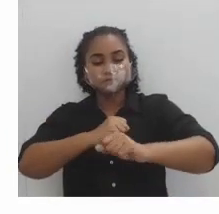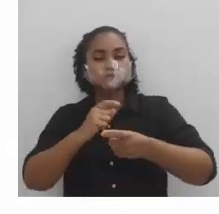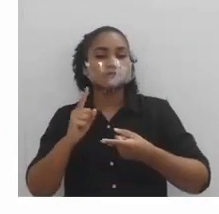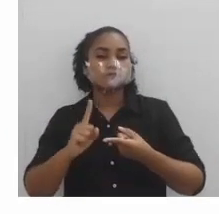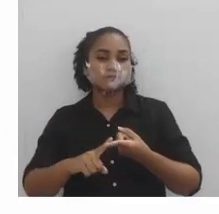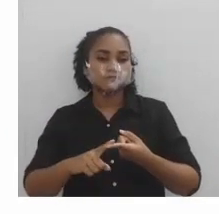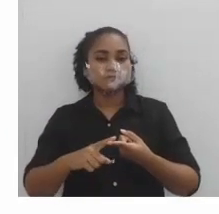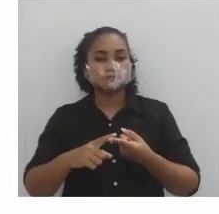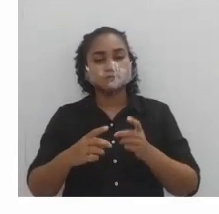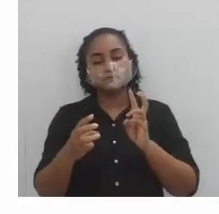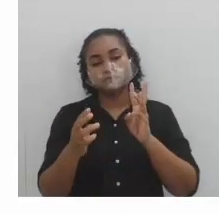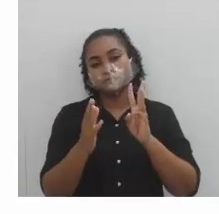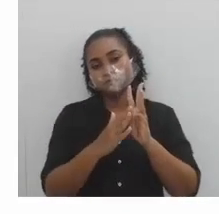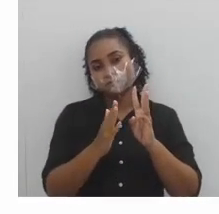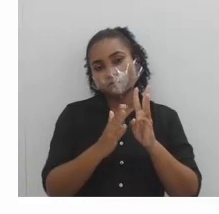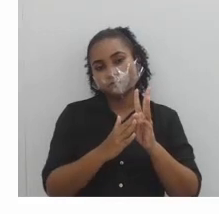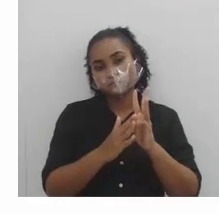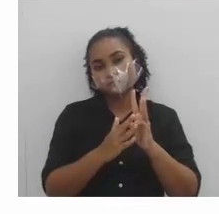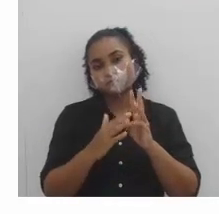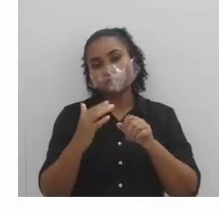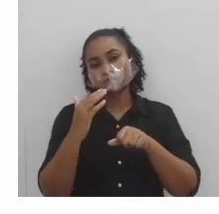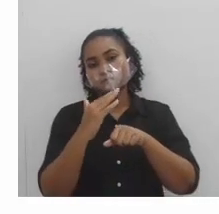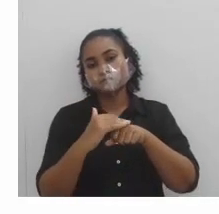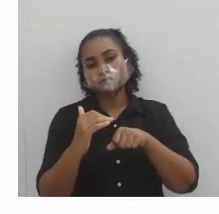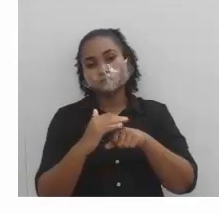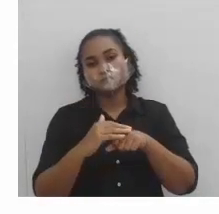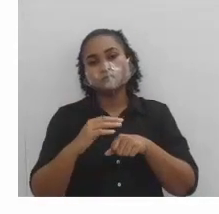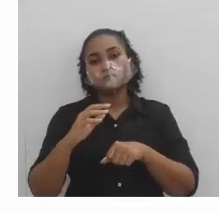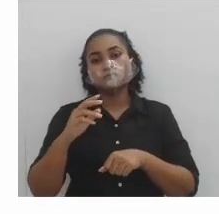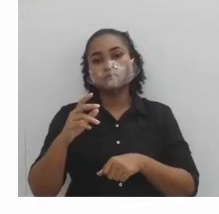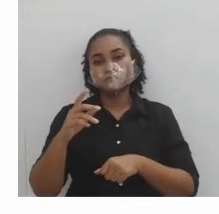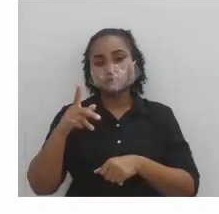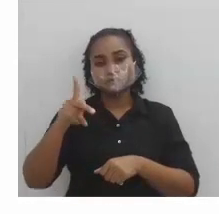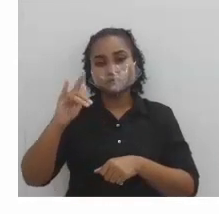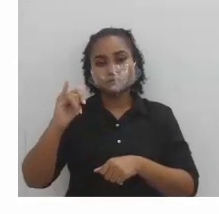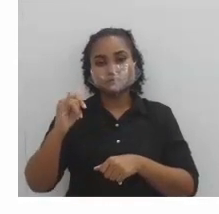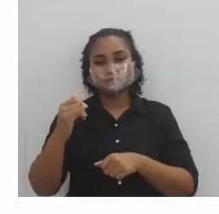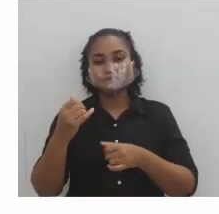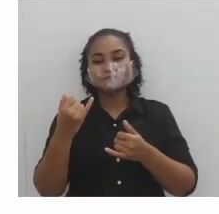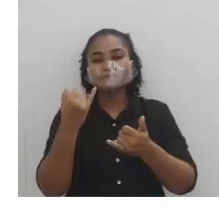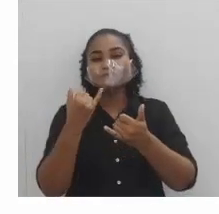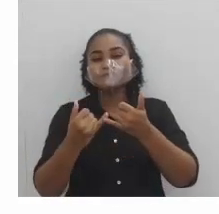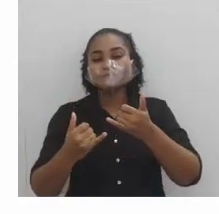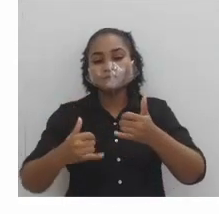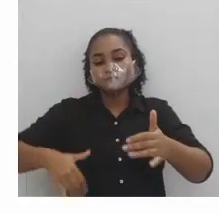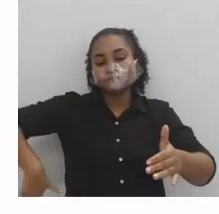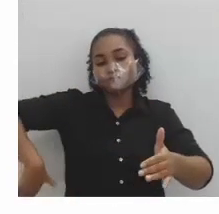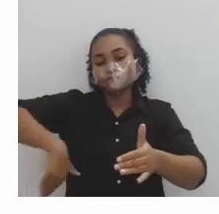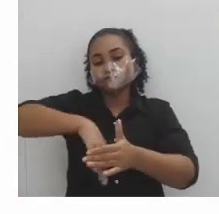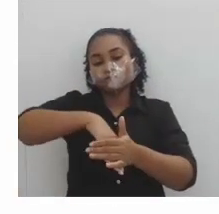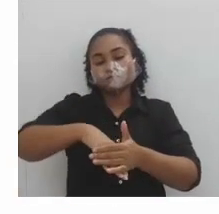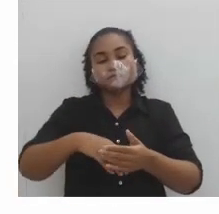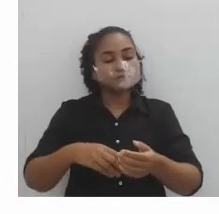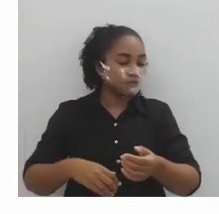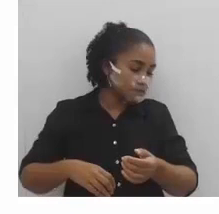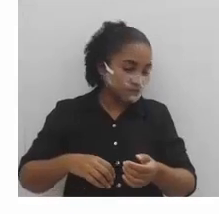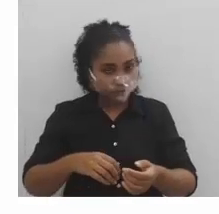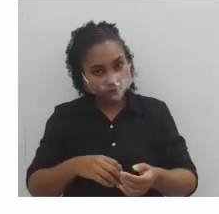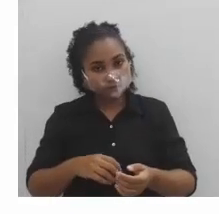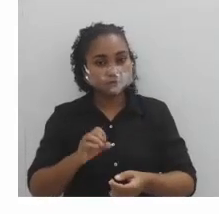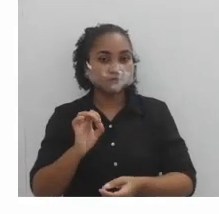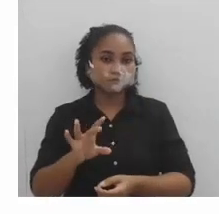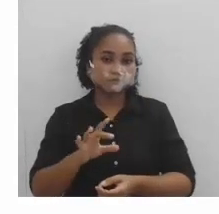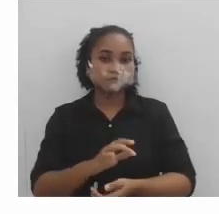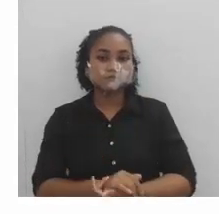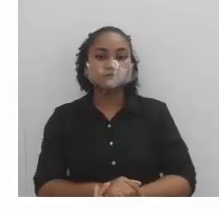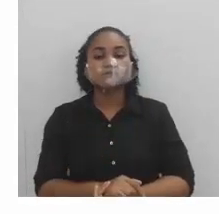Na cultura indígena tem um jogo chamado Tiatchi, semelhante ao futebol, onde eles ao invés de chutar, usam a cabeça. Na